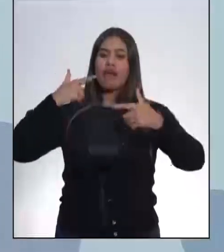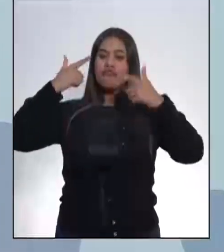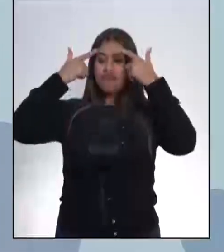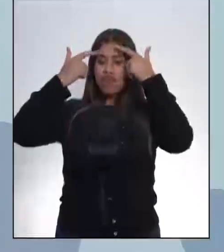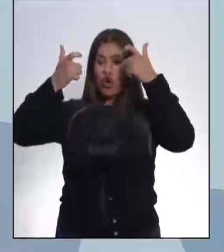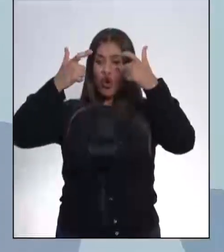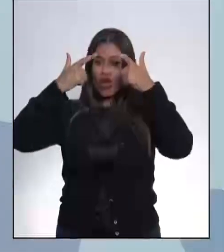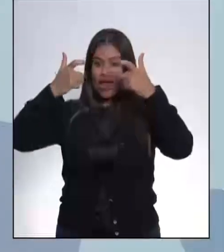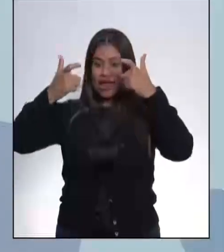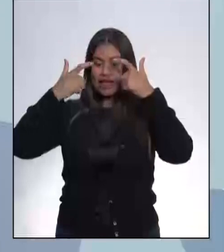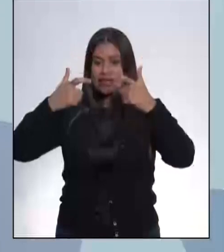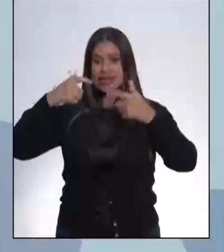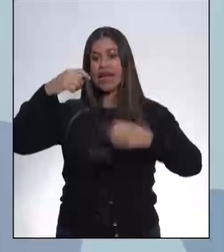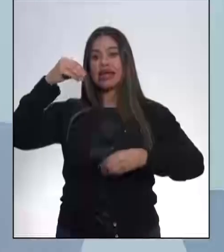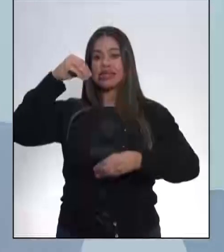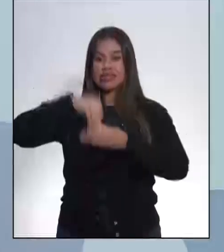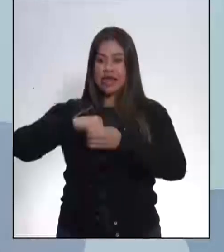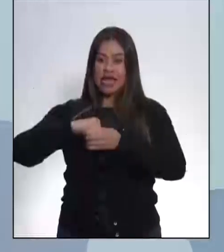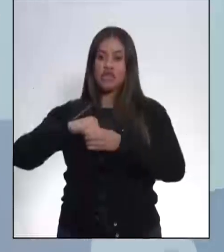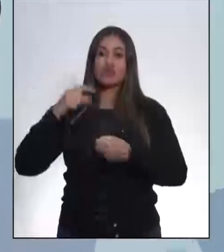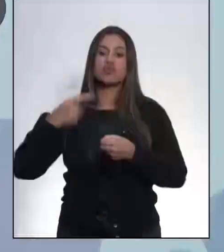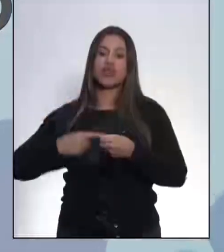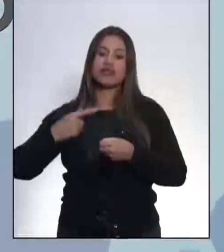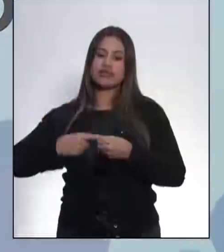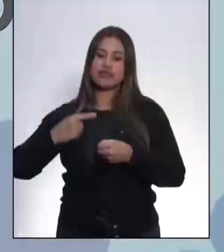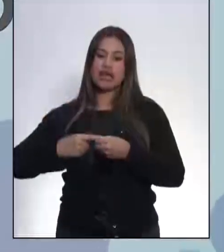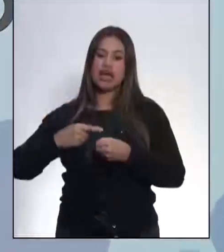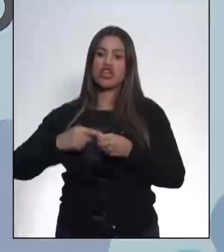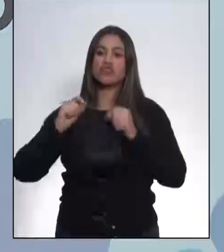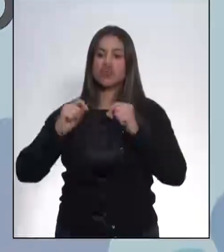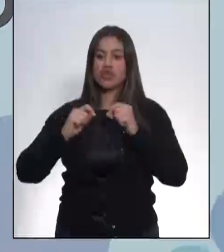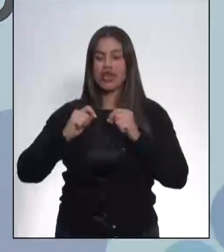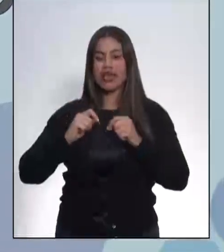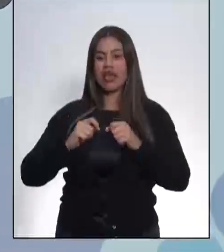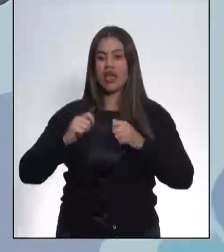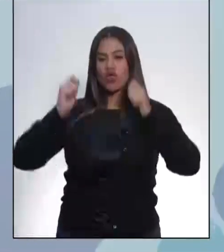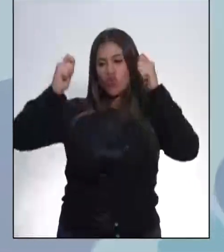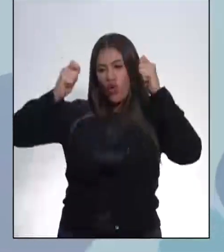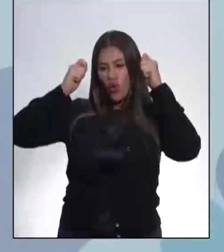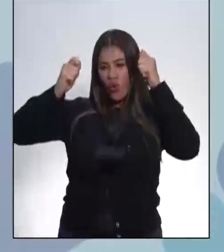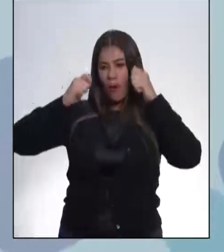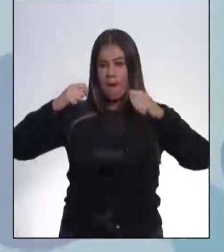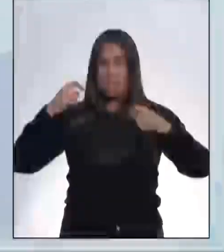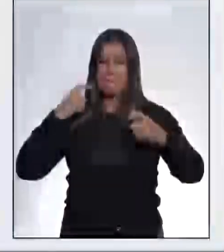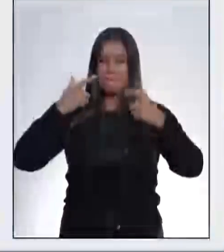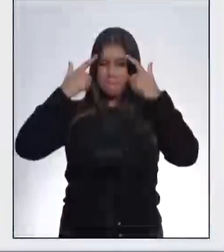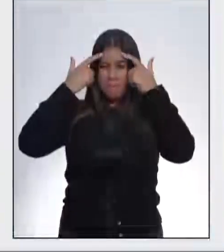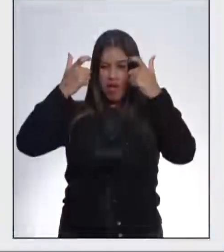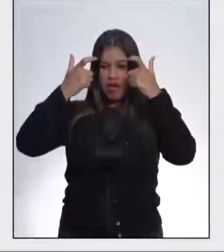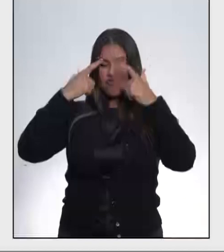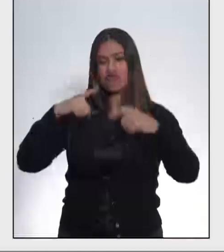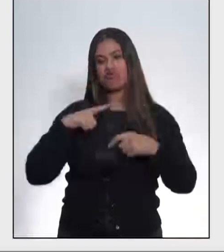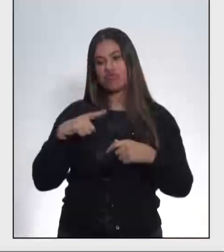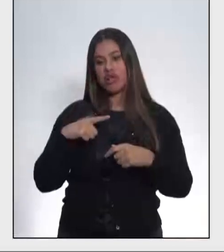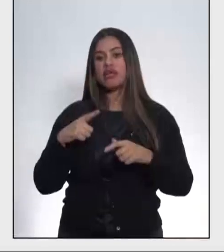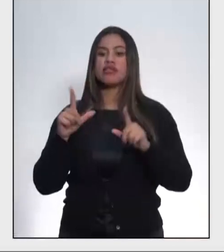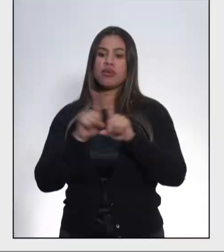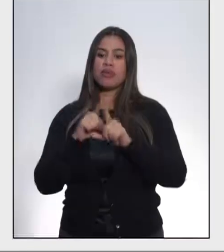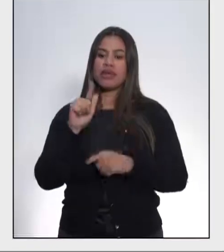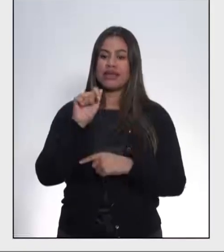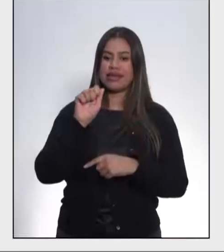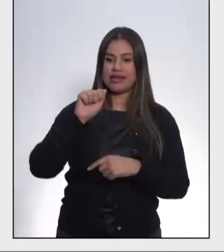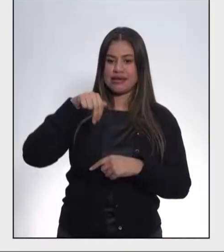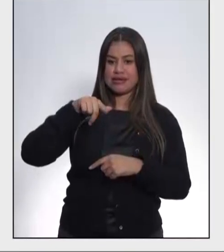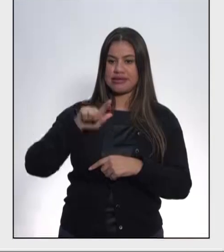é ler a cidade, tá certo? São as brigas e os enfrentamentos de torcidas organizadas, além de formação de gangues que se apropriam de gestos das